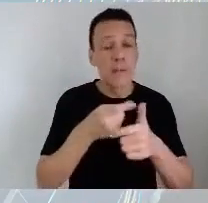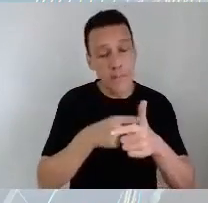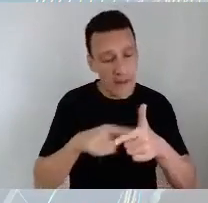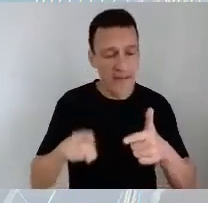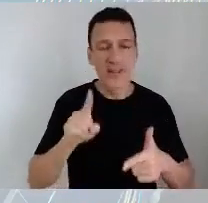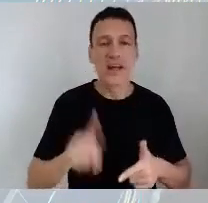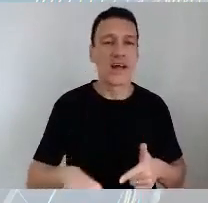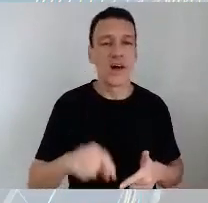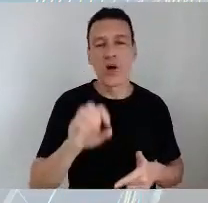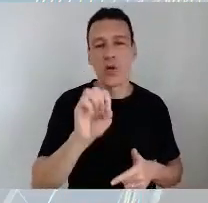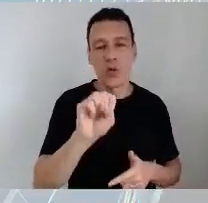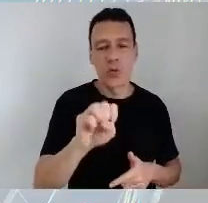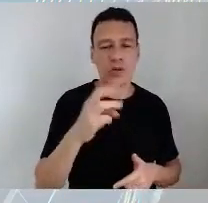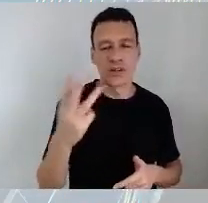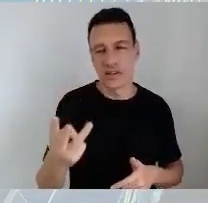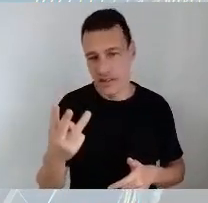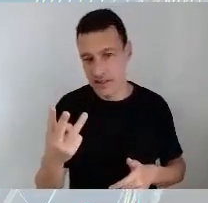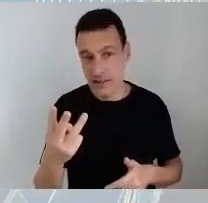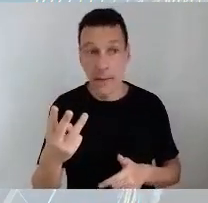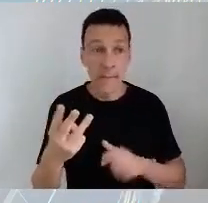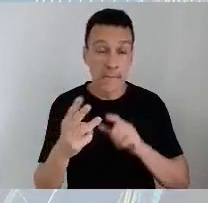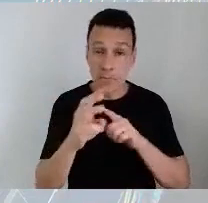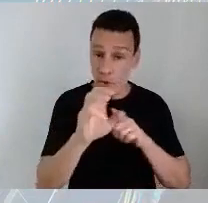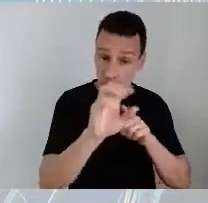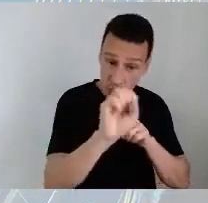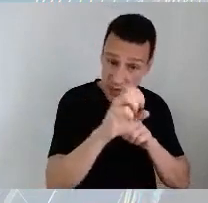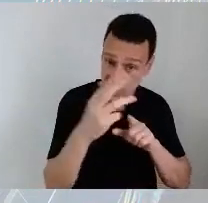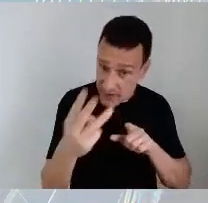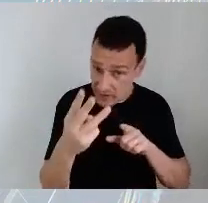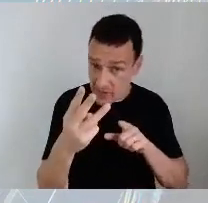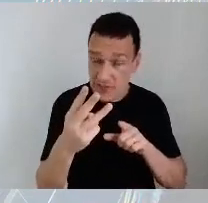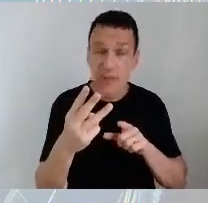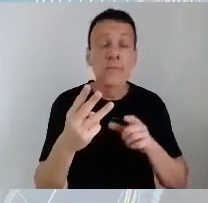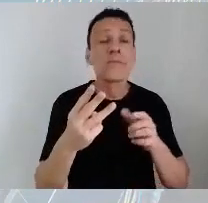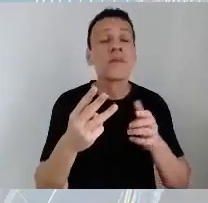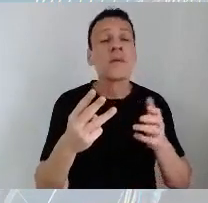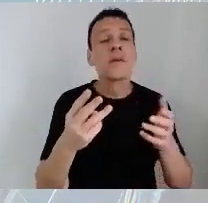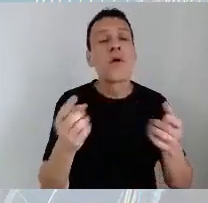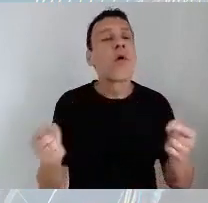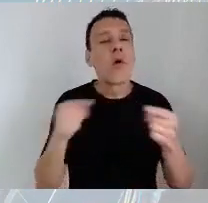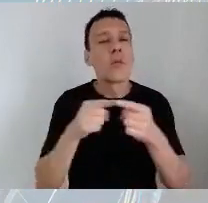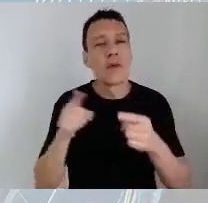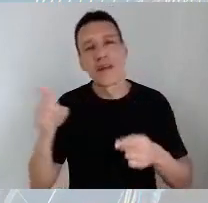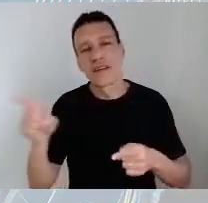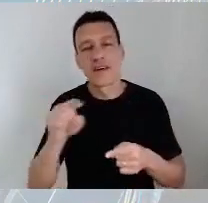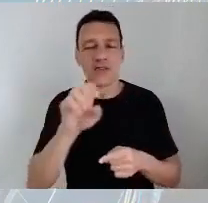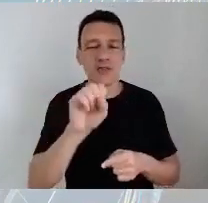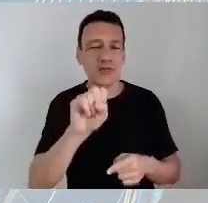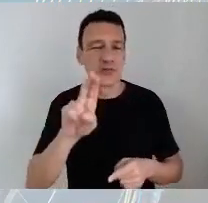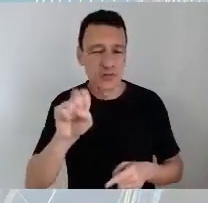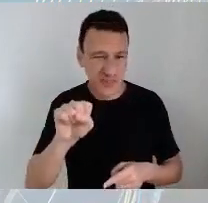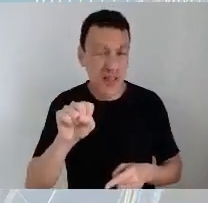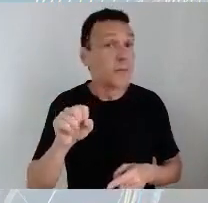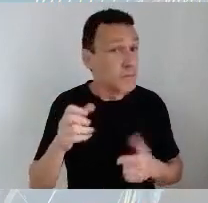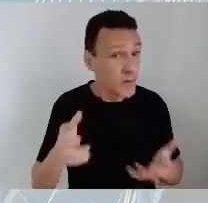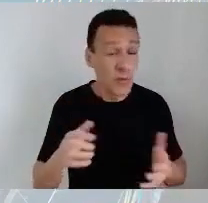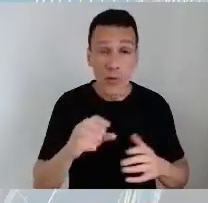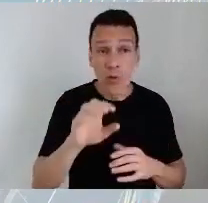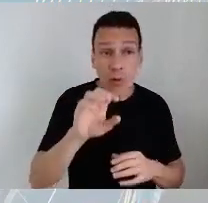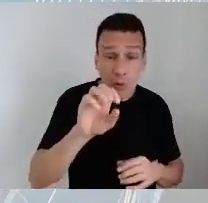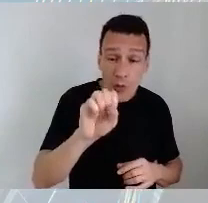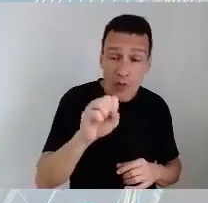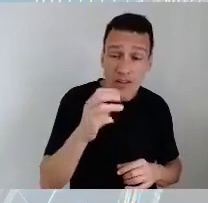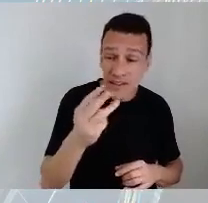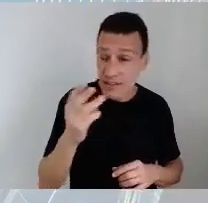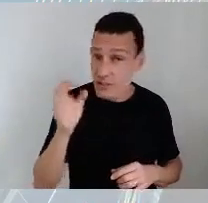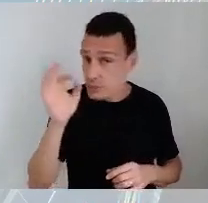falei antes, ela corresponde ao SUS, então a gente consegue colocar esse número, né, 83% da taxa de usabilidade, nessa